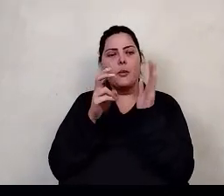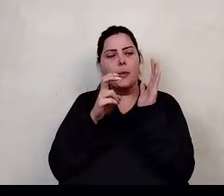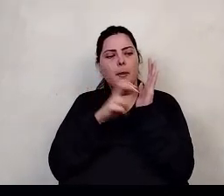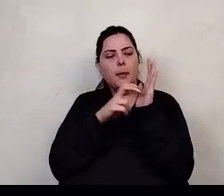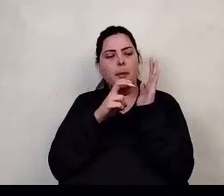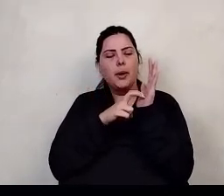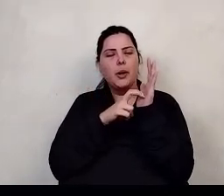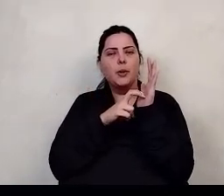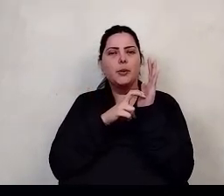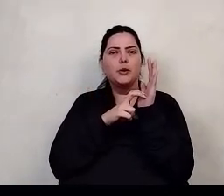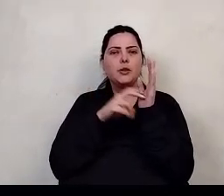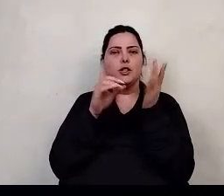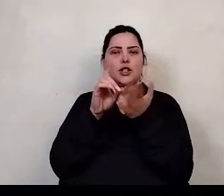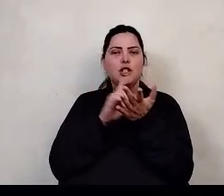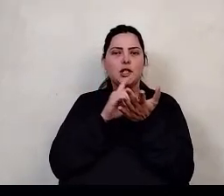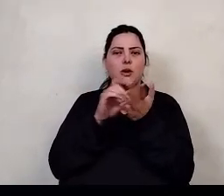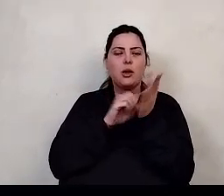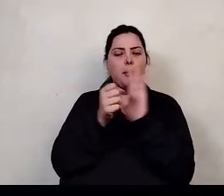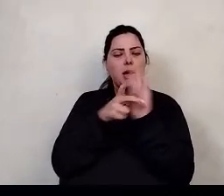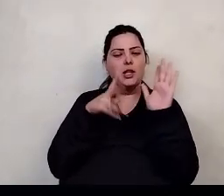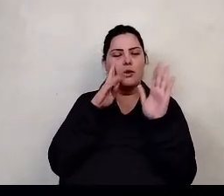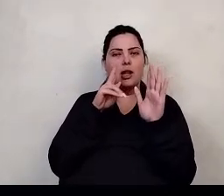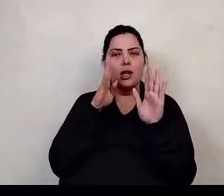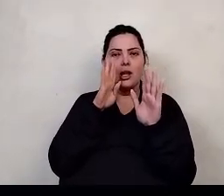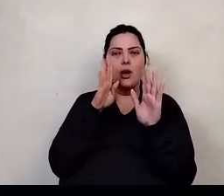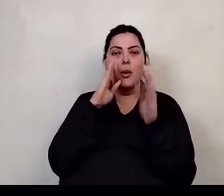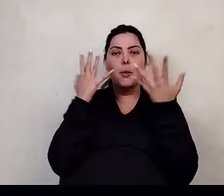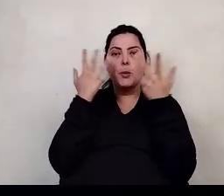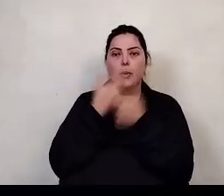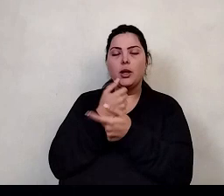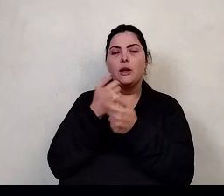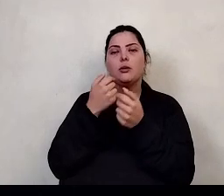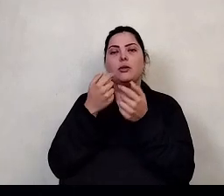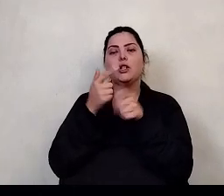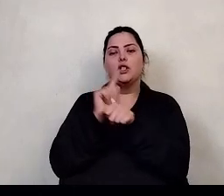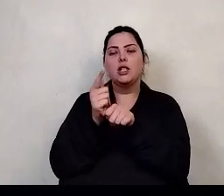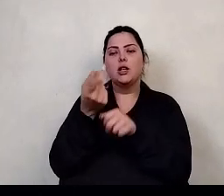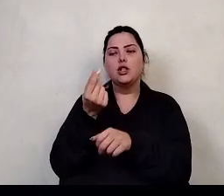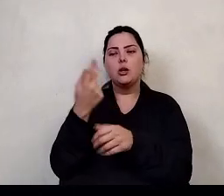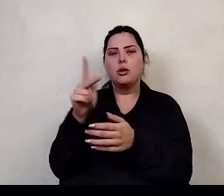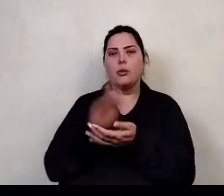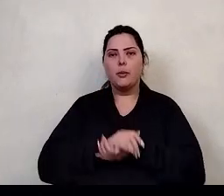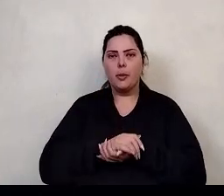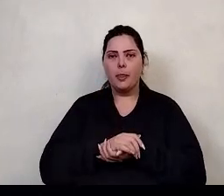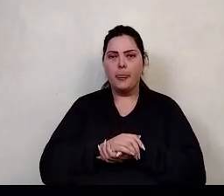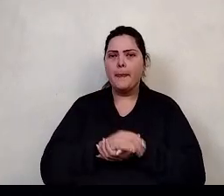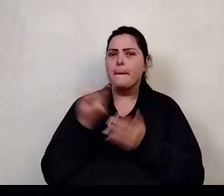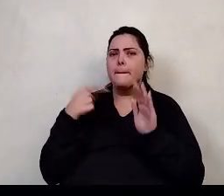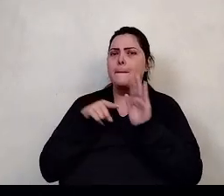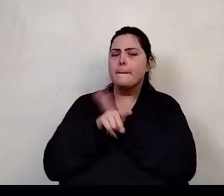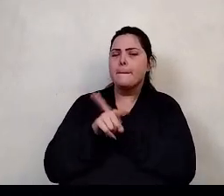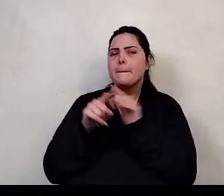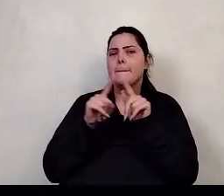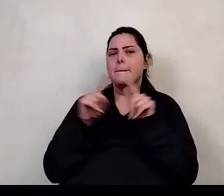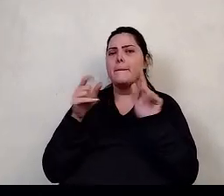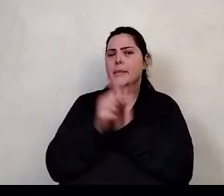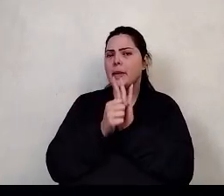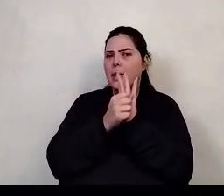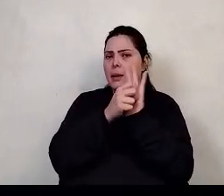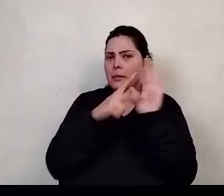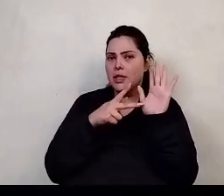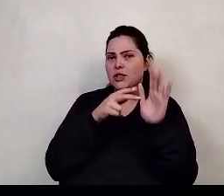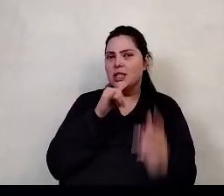banco digital tem um app bem bacana, esse app é bonitão, vai gerenciar o teu dinheiro. Se você perguntar, cara, esse app é testado?